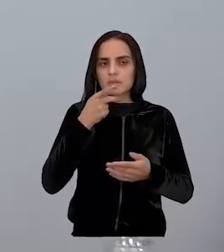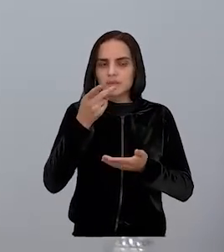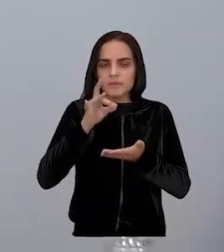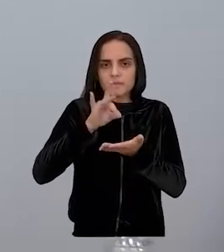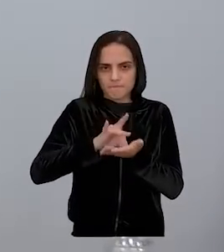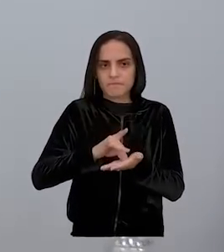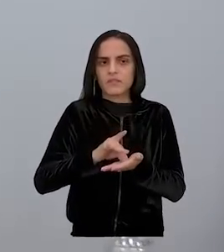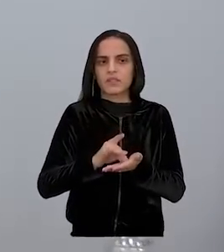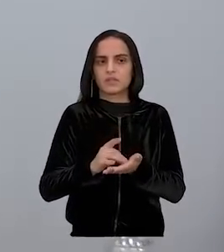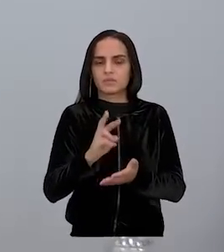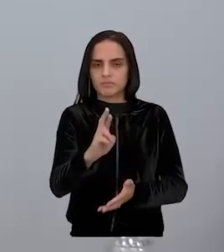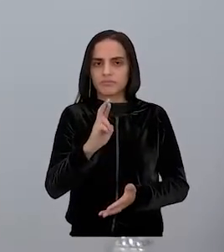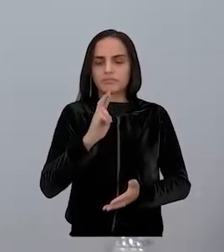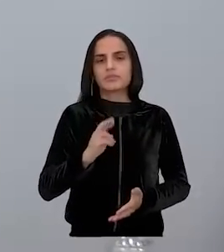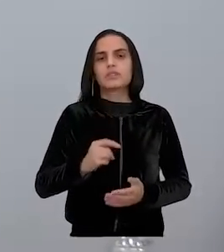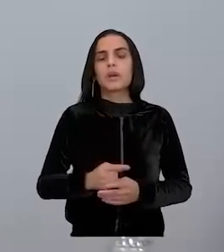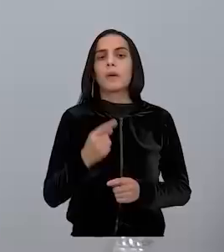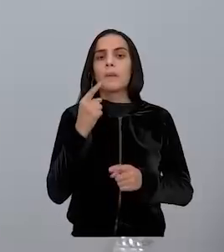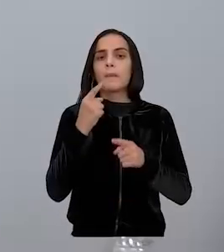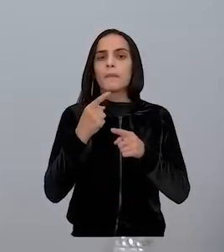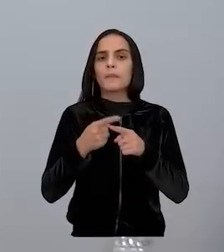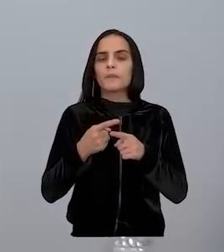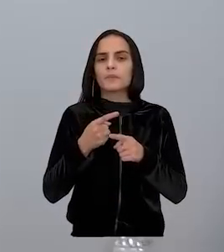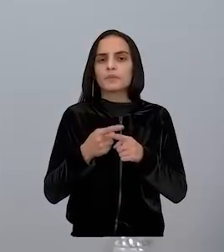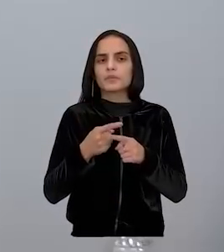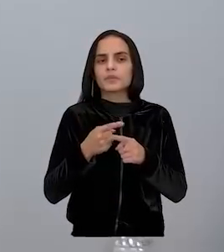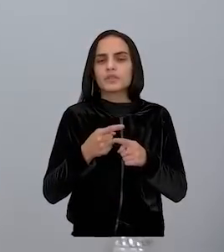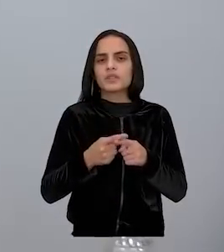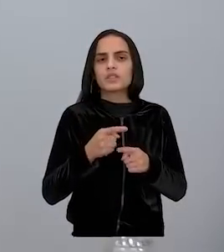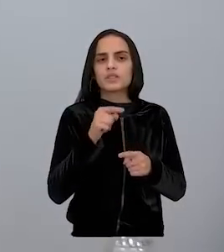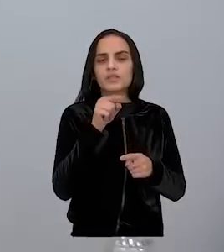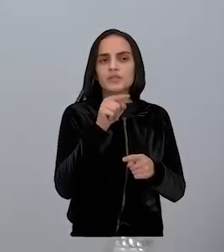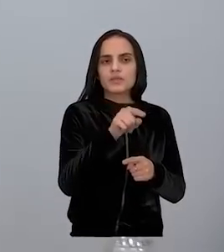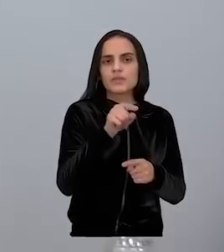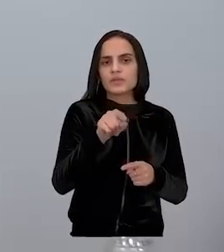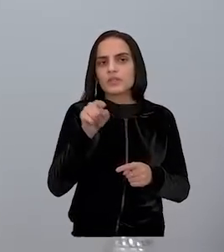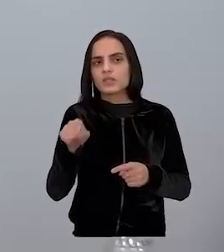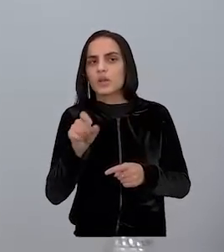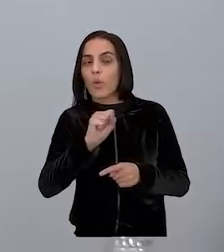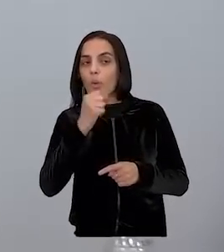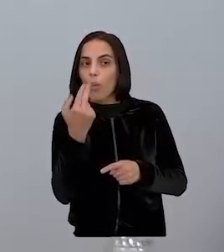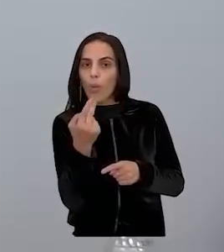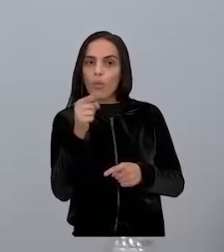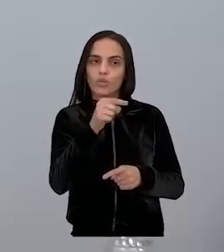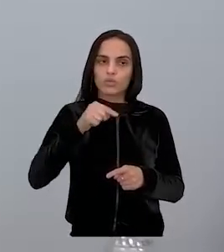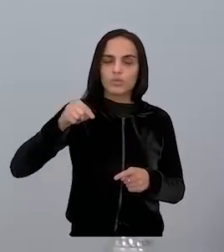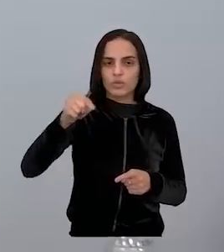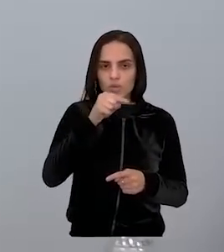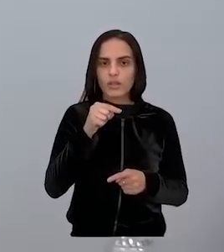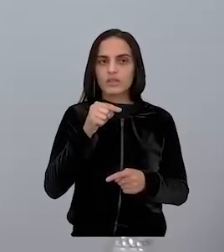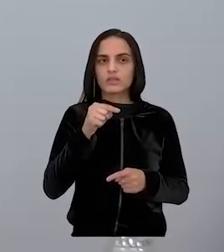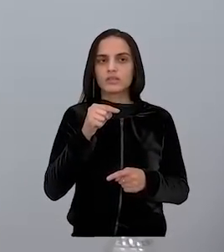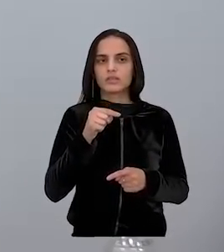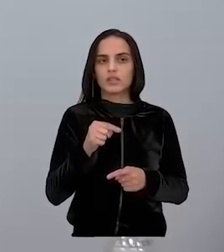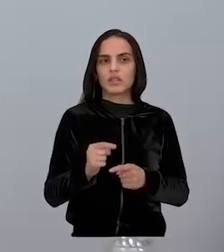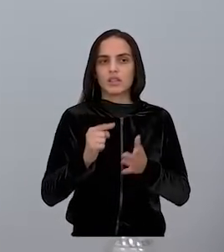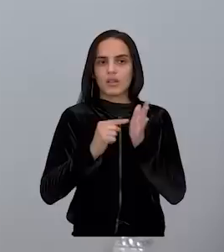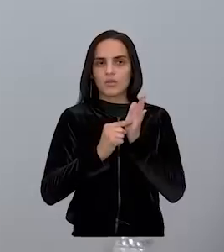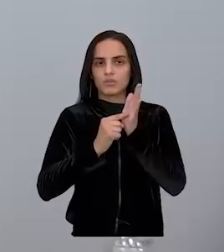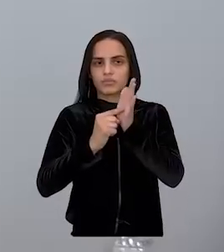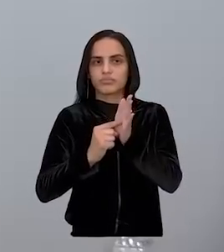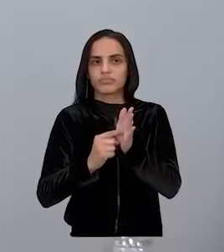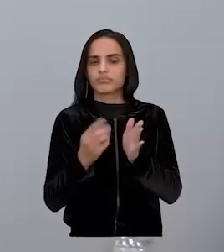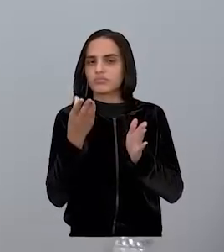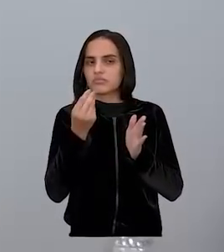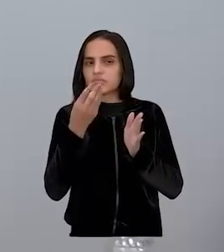que vocês darão. Por que que vocês, ou por que que nós, né, nos expomos tanto na internet,